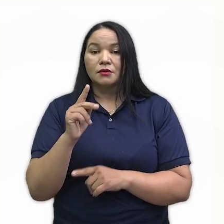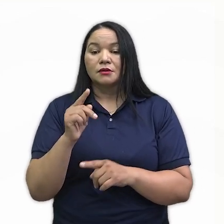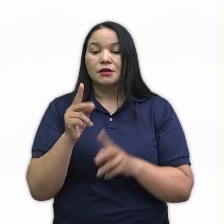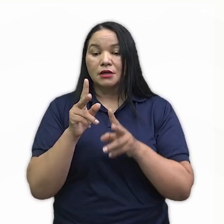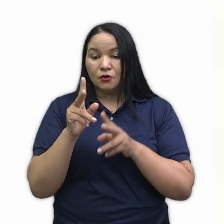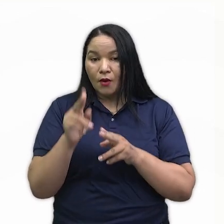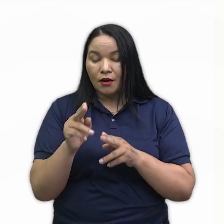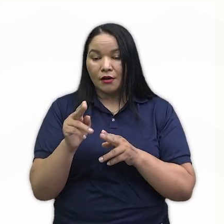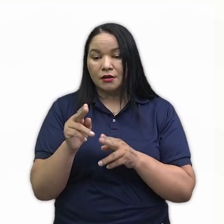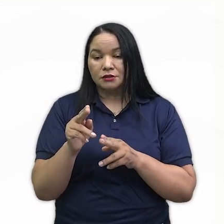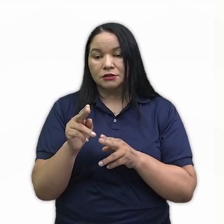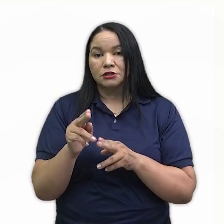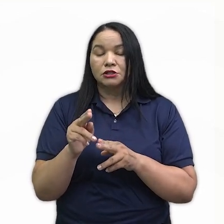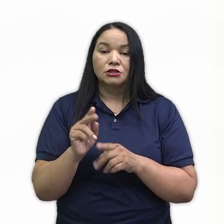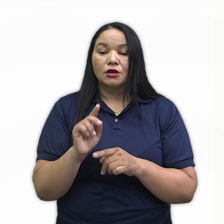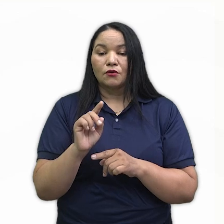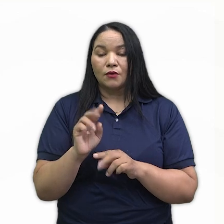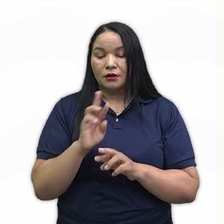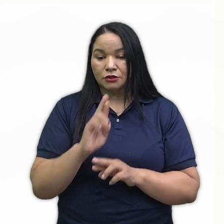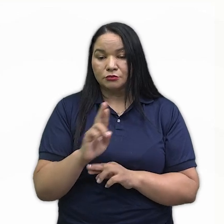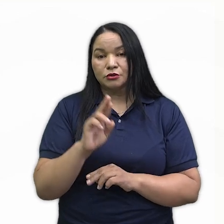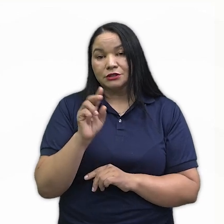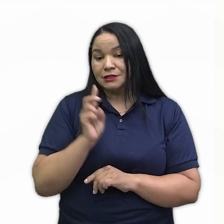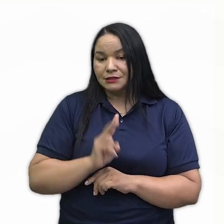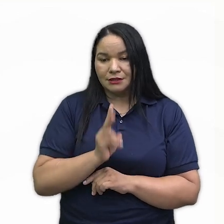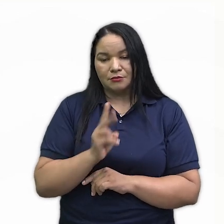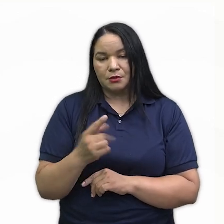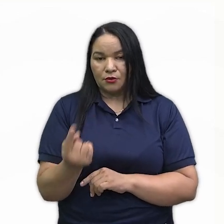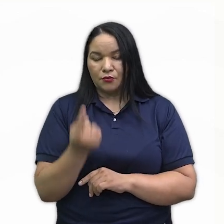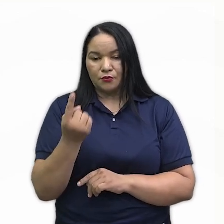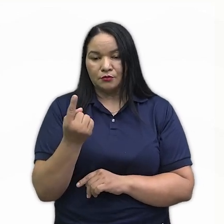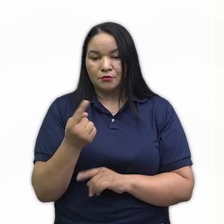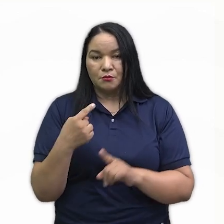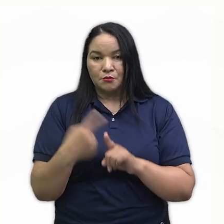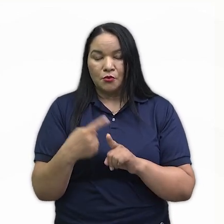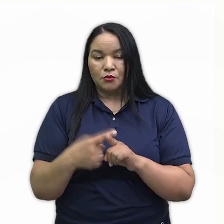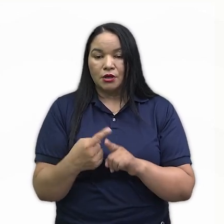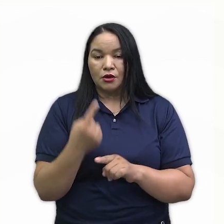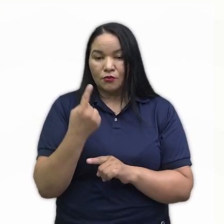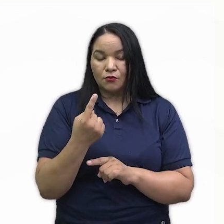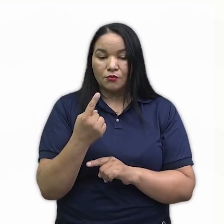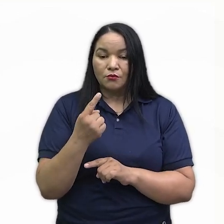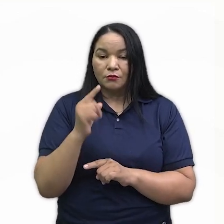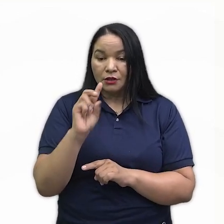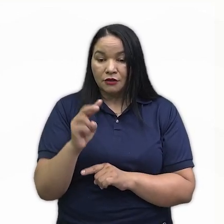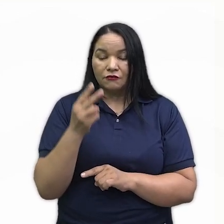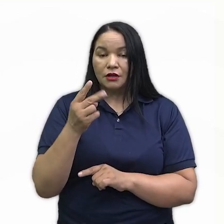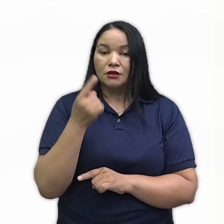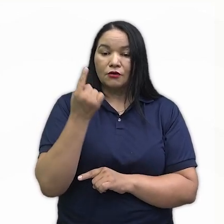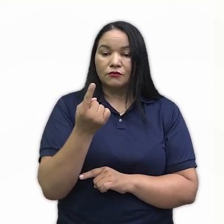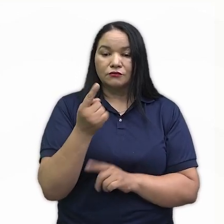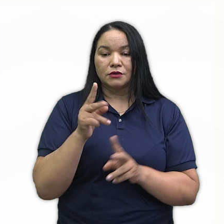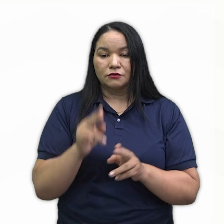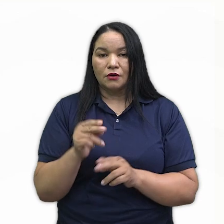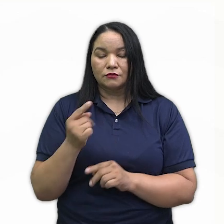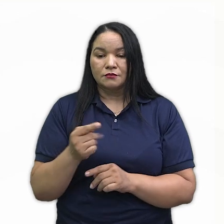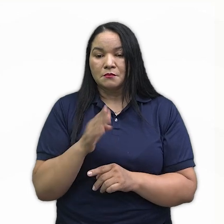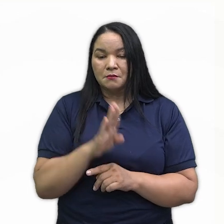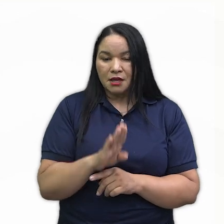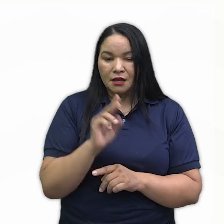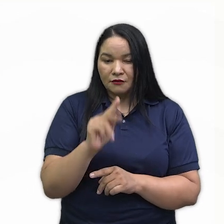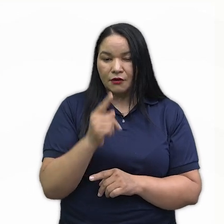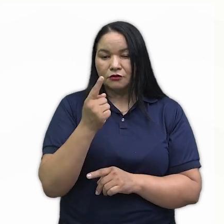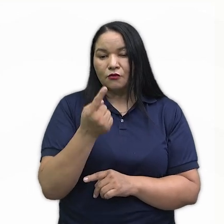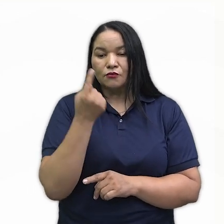iguais, o logaritmo é sempre 1, pois todo número elevado a 1 é ele mesmo, ou seja, b elevado a 1 é